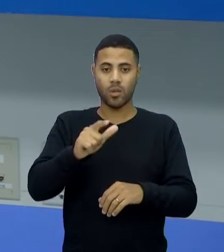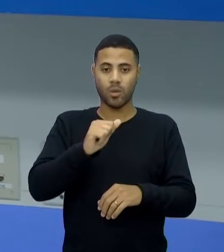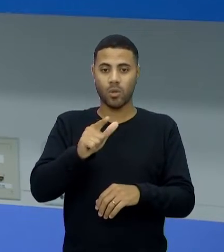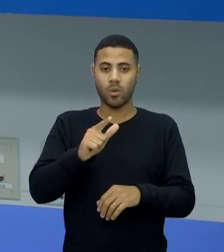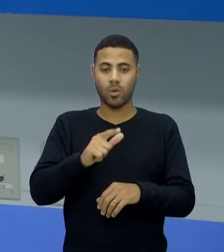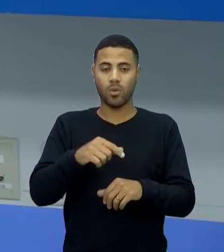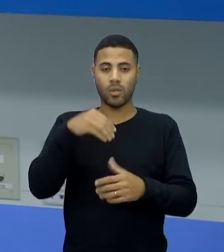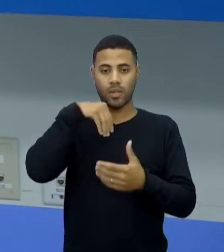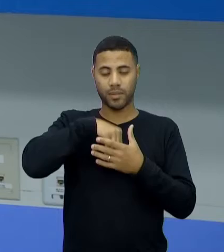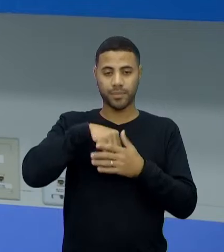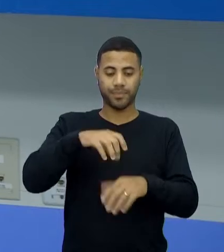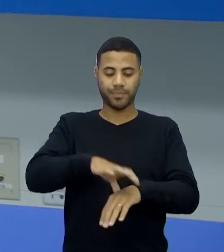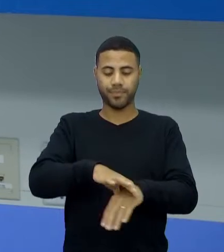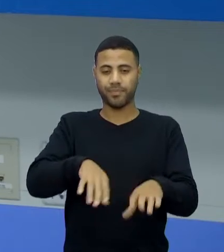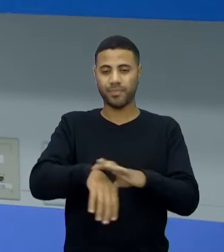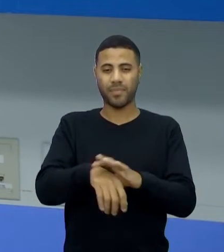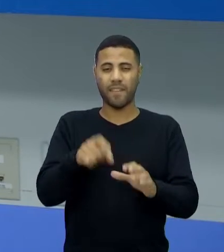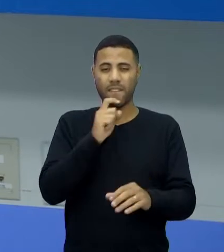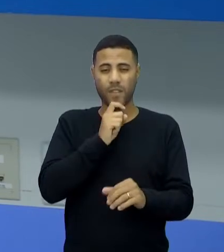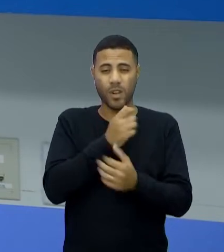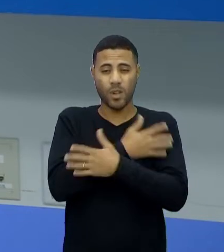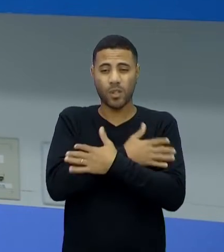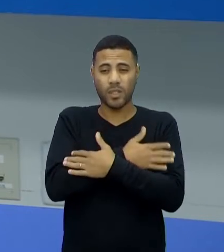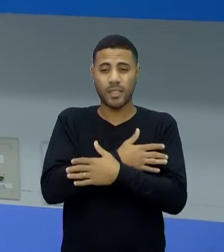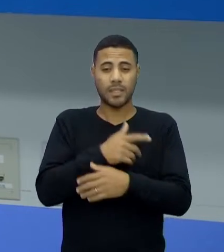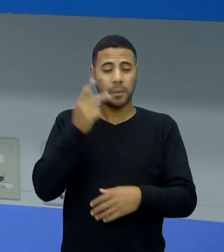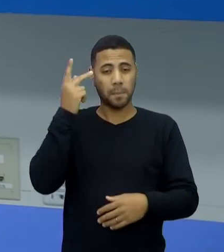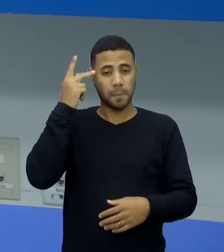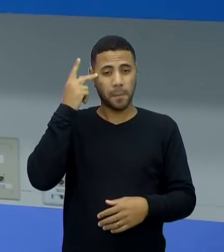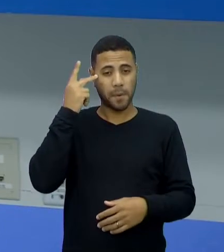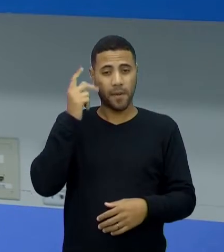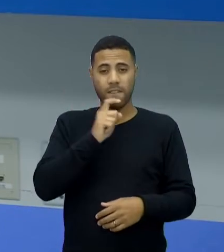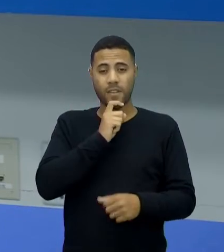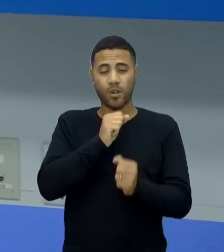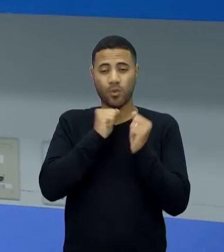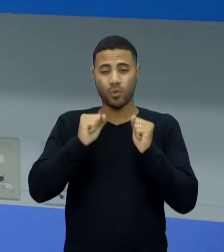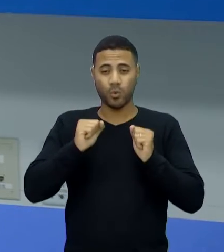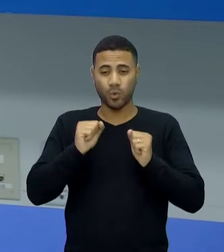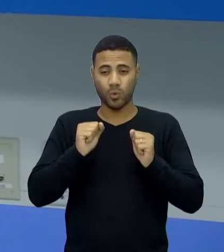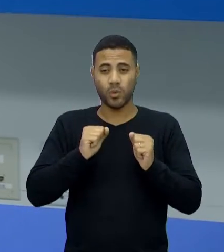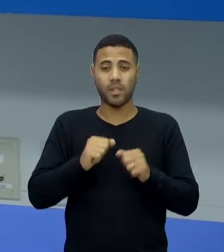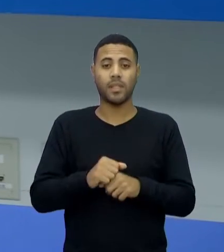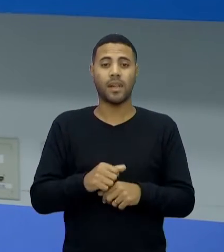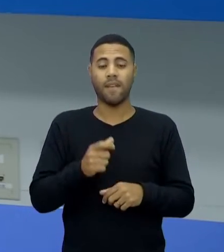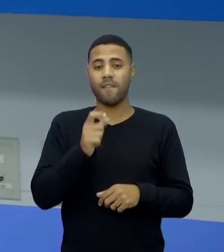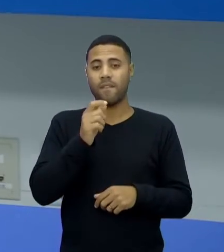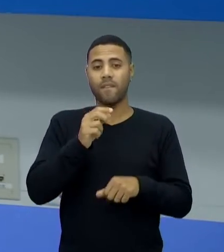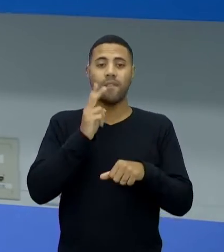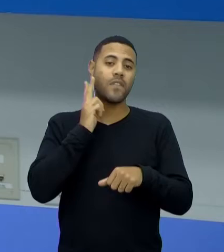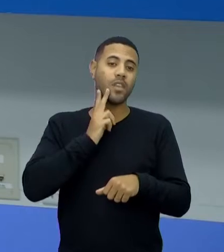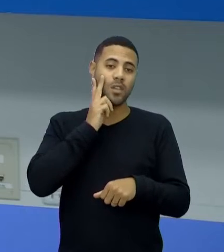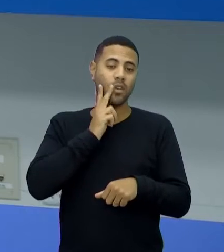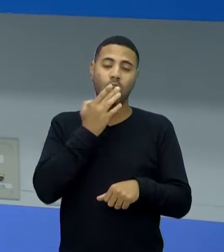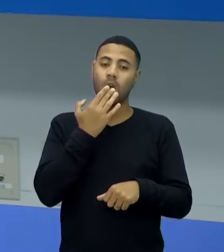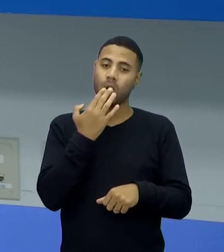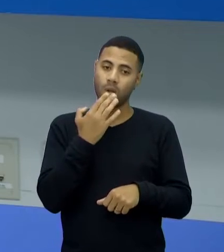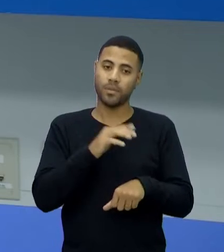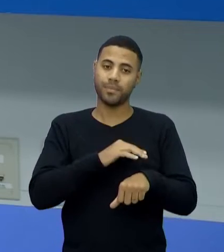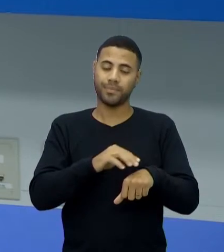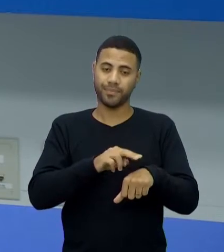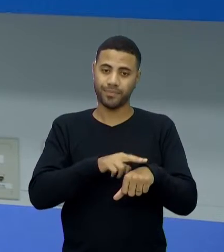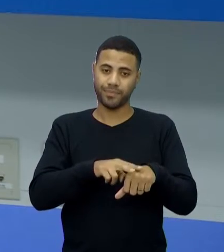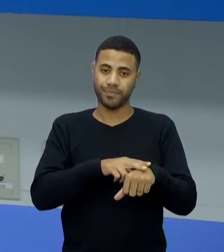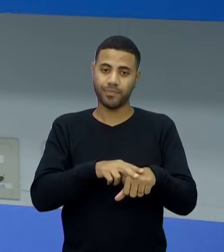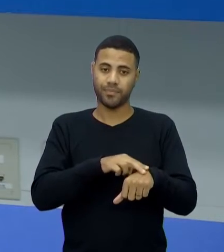de manga comprida porque hoje tá muito frio aqui na cidade de São Paulo uma blusa de cor vinho é um prazer est com todas e todos